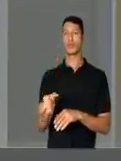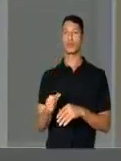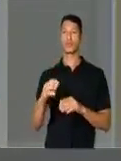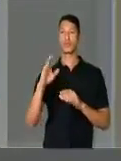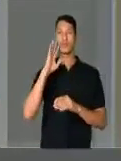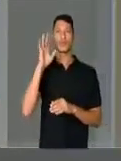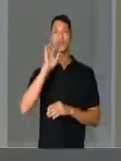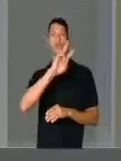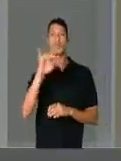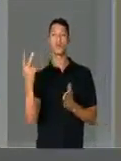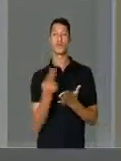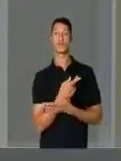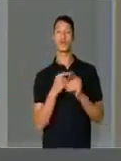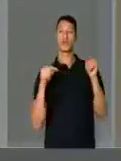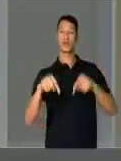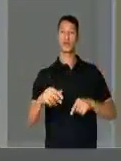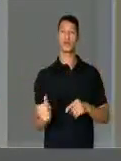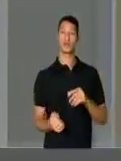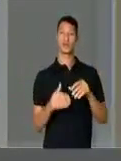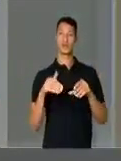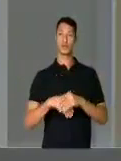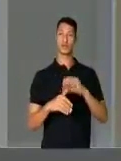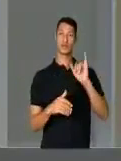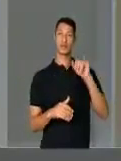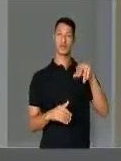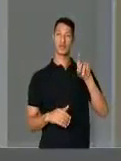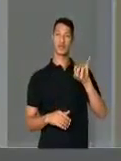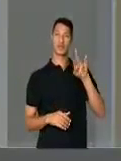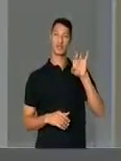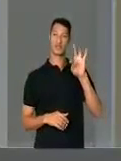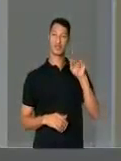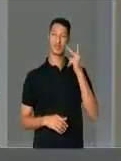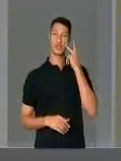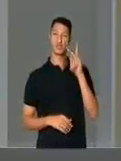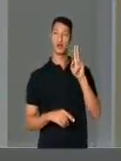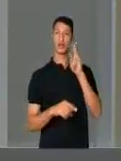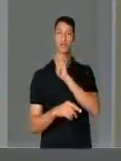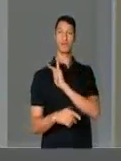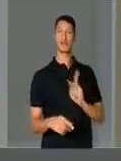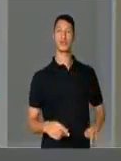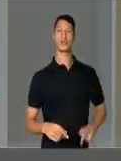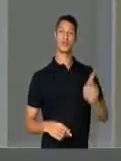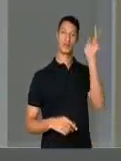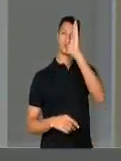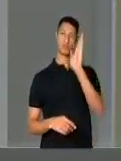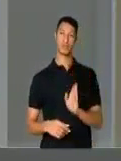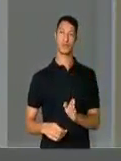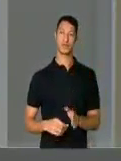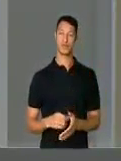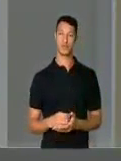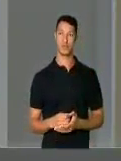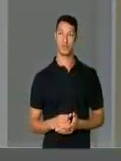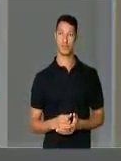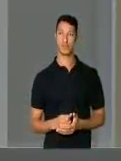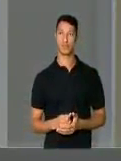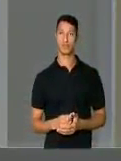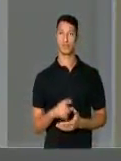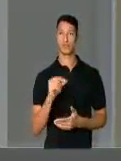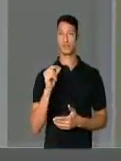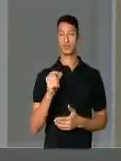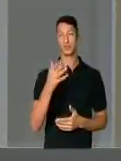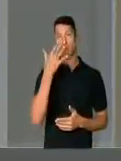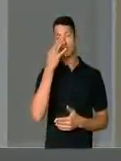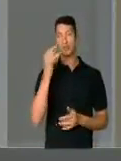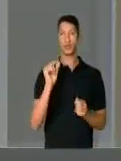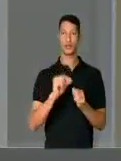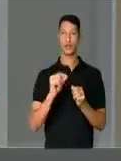não, imaginem o que vai acontecer aqui numa eleição indireta para presidente da República. É